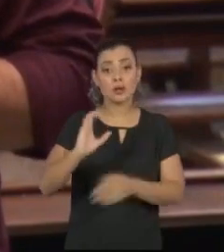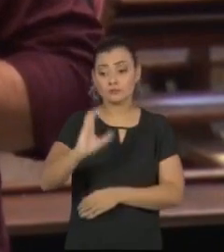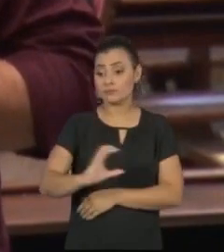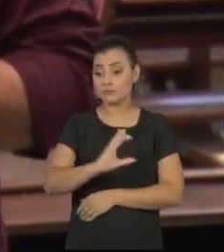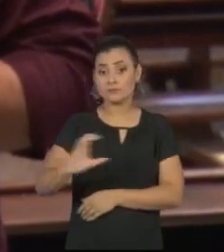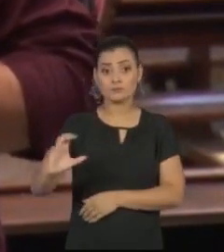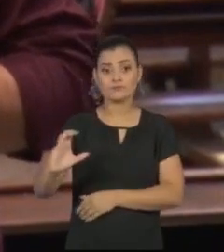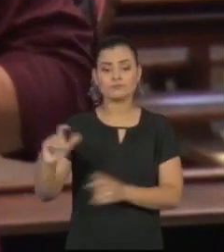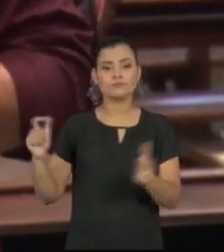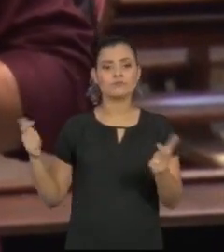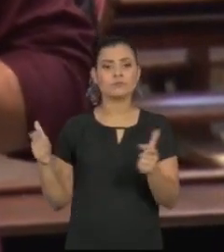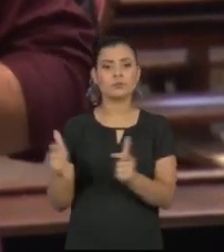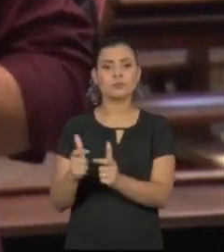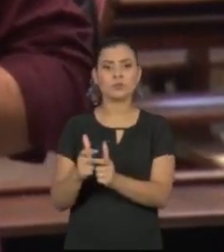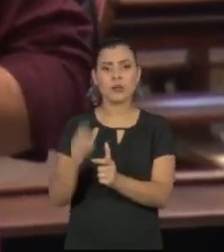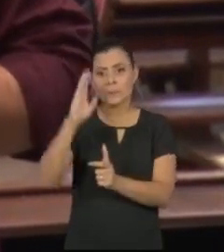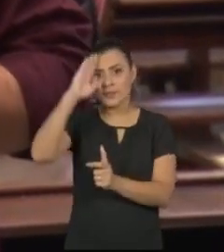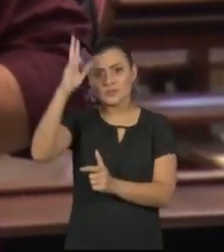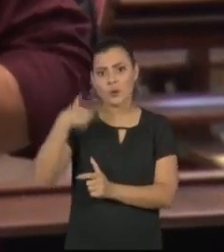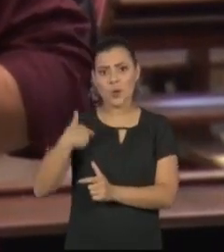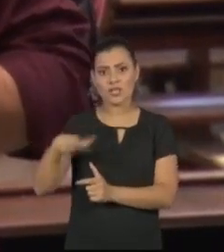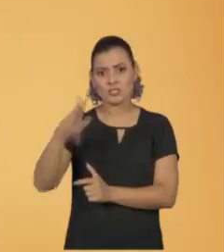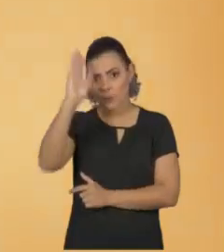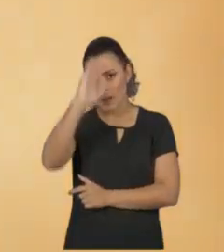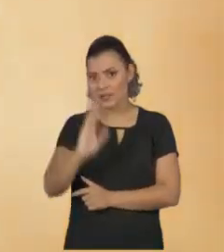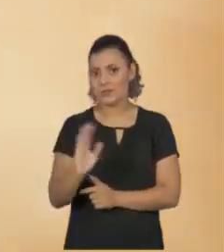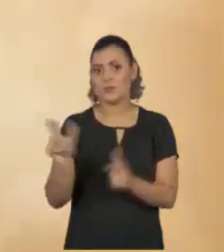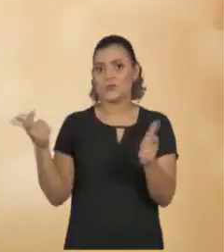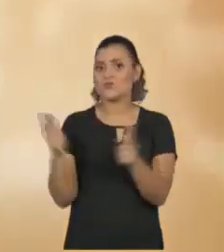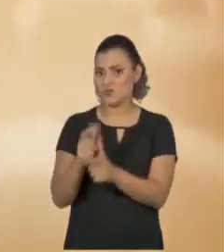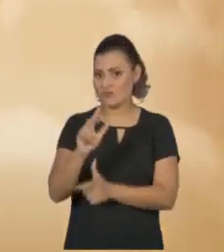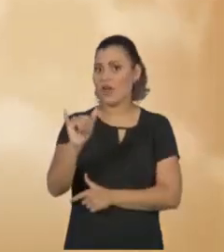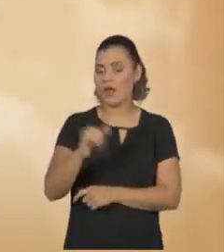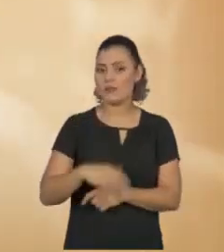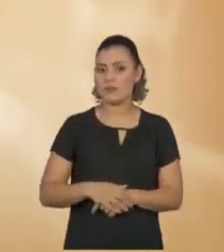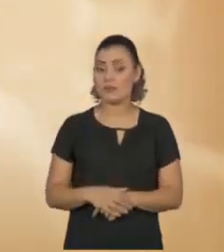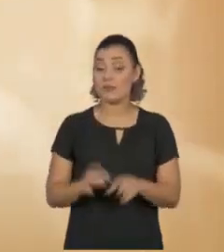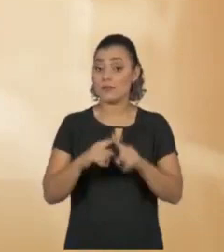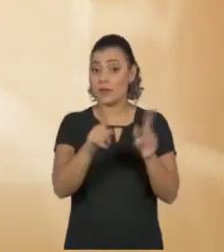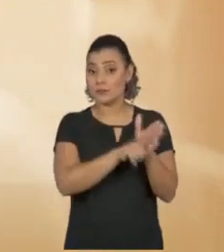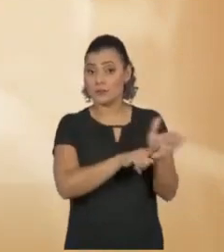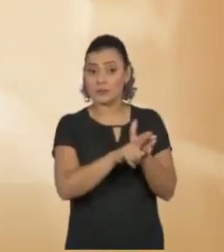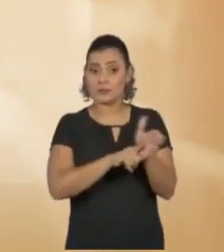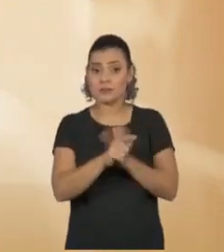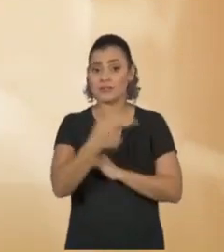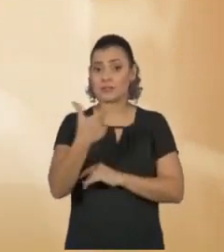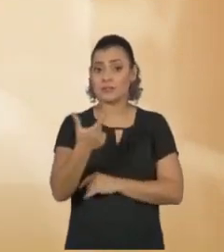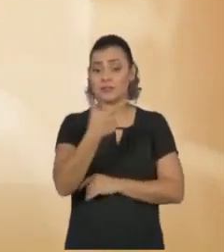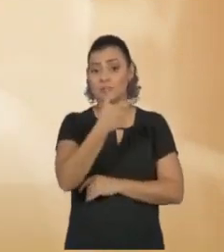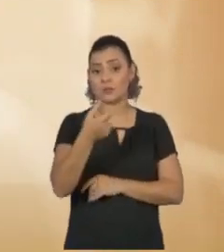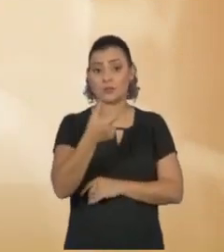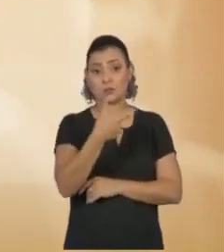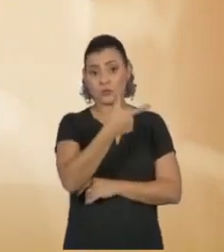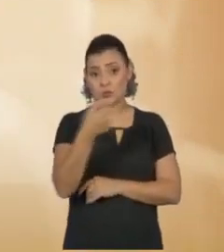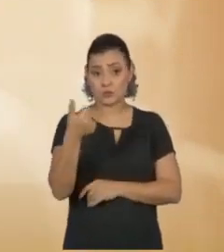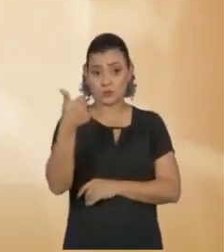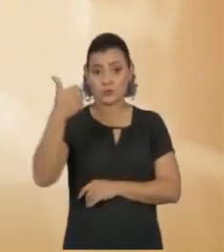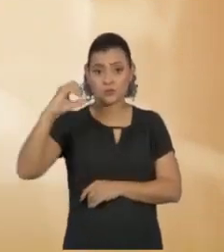pode deixar de ser a principal religião do país. Segundo o censo de 2010, os católicos representavam